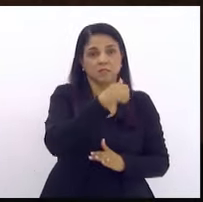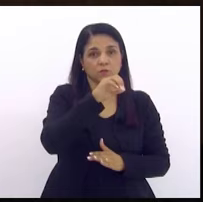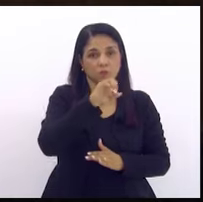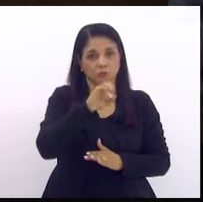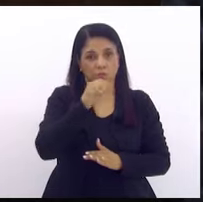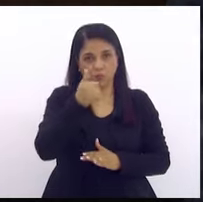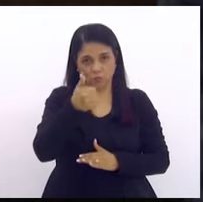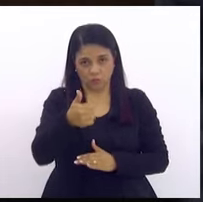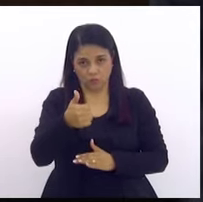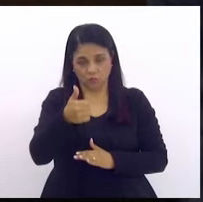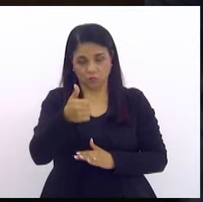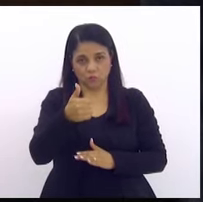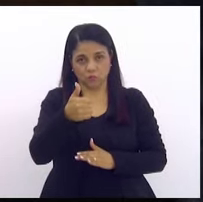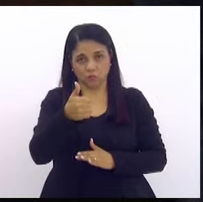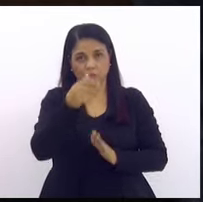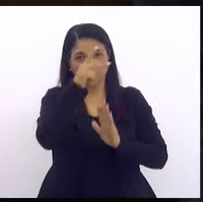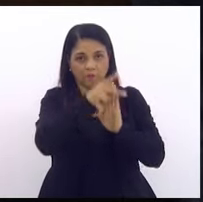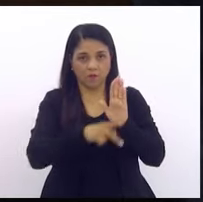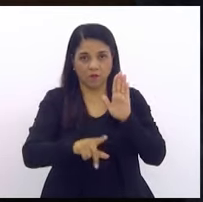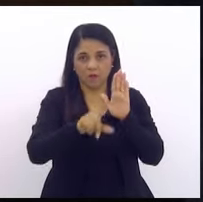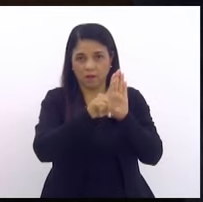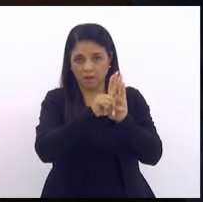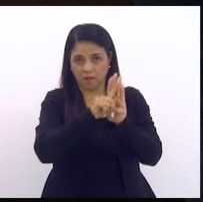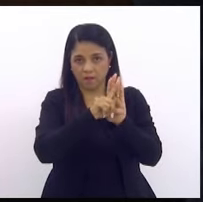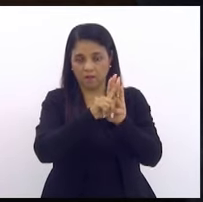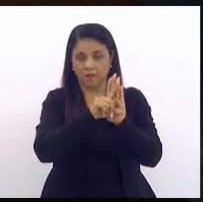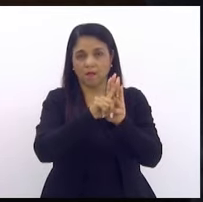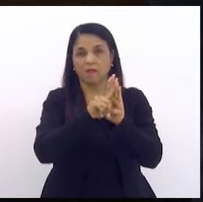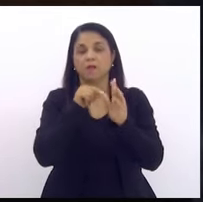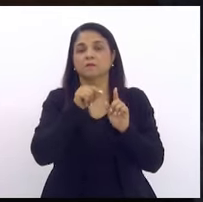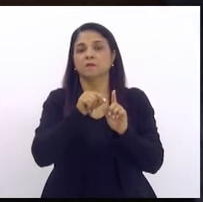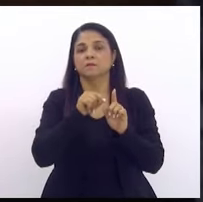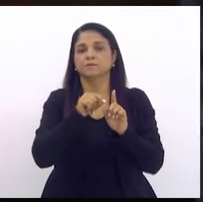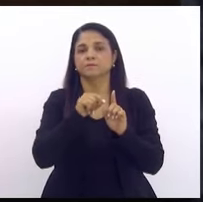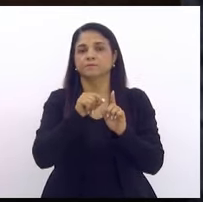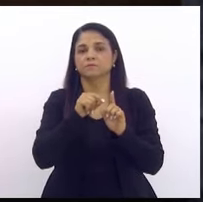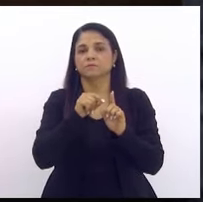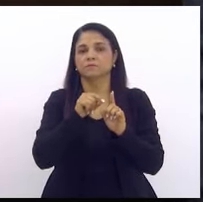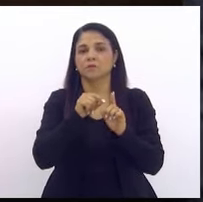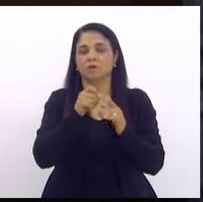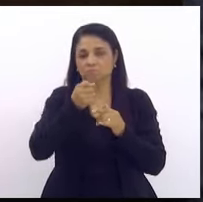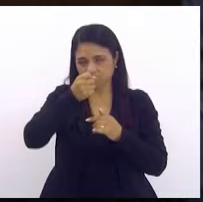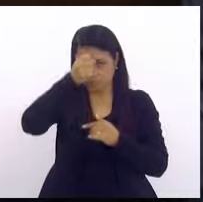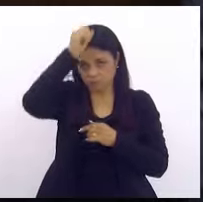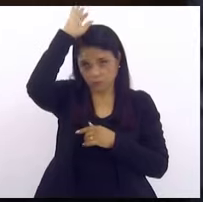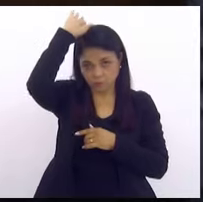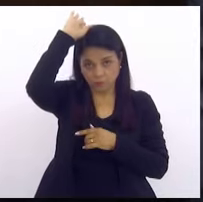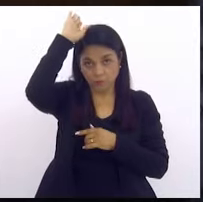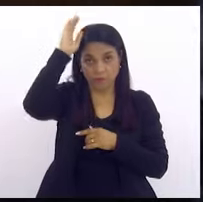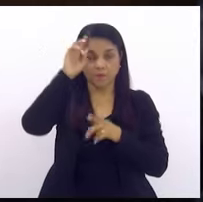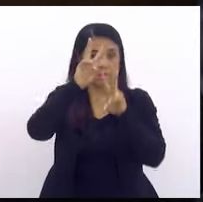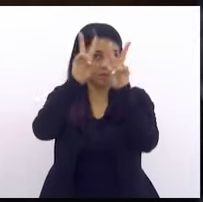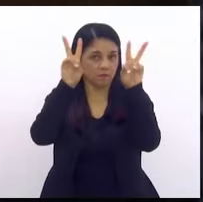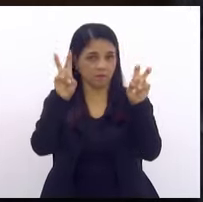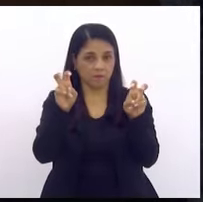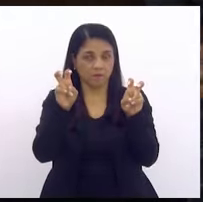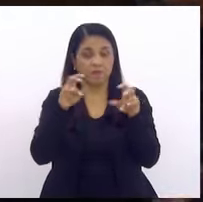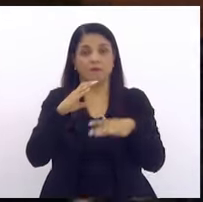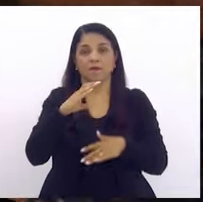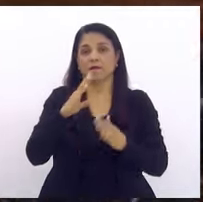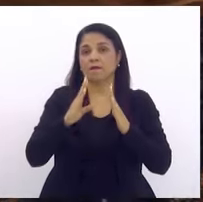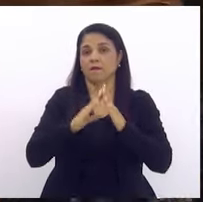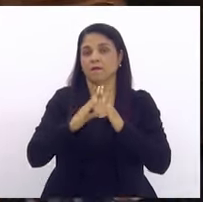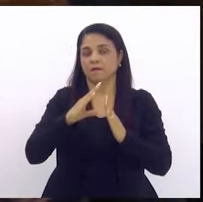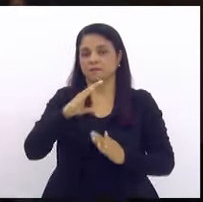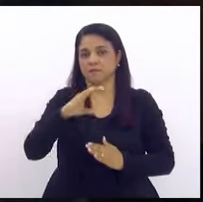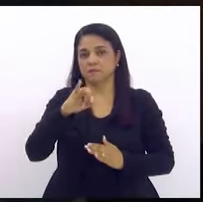que trata do projeto referente à promoção do Corpo de Bombeiros, porque a Casa Civil e